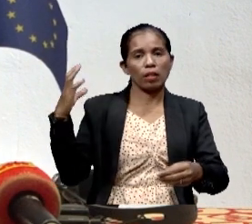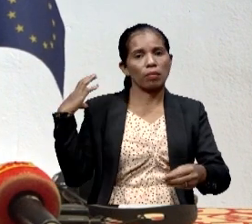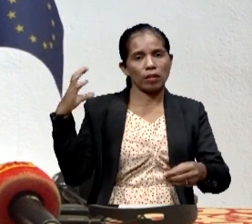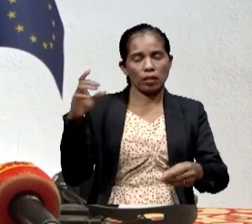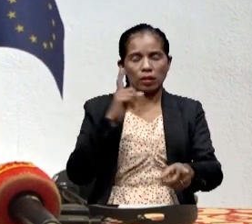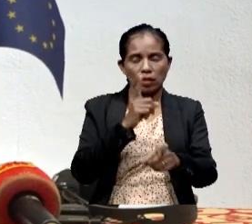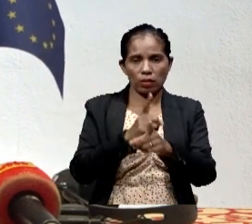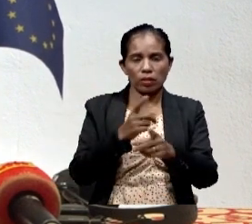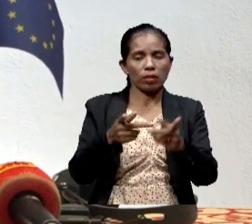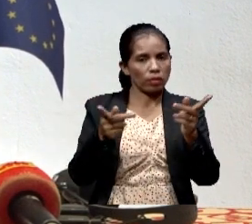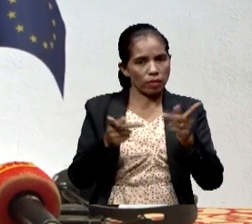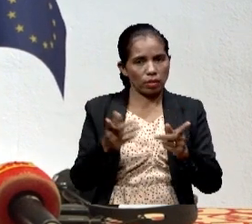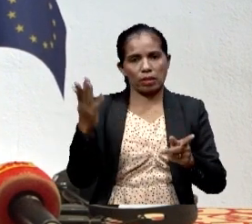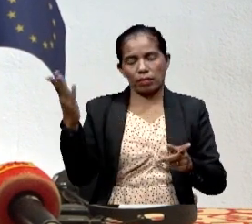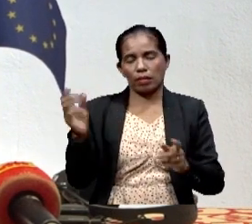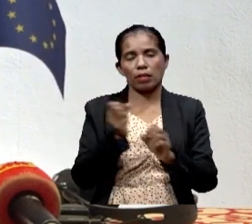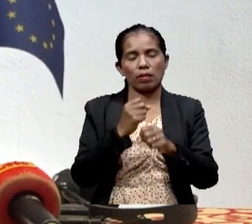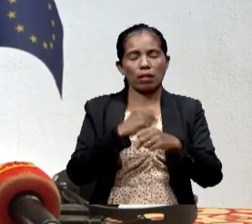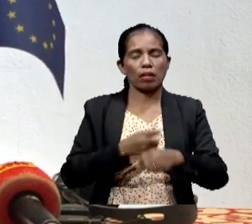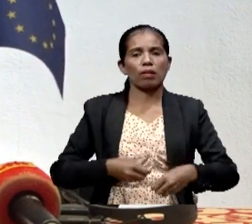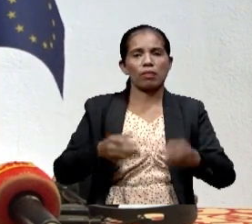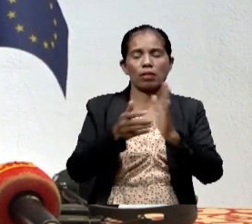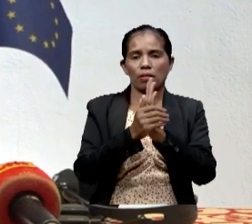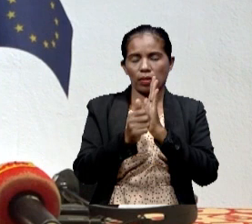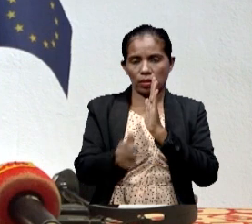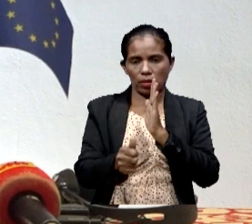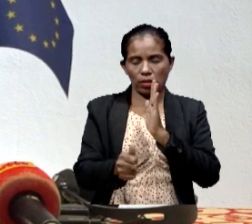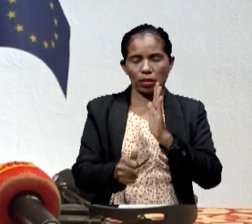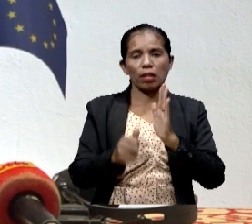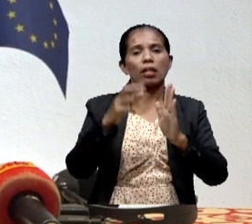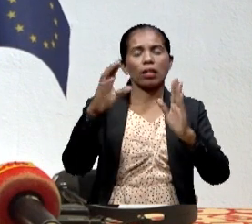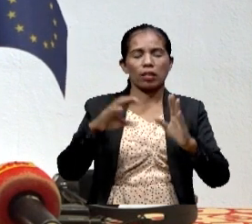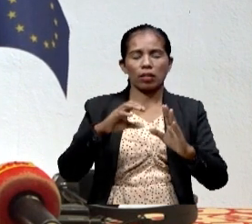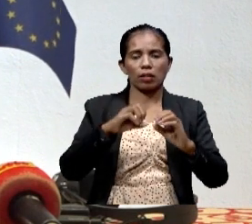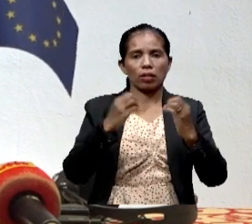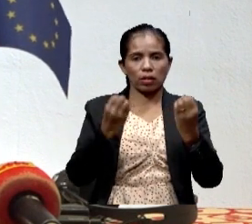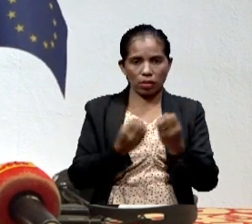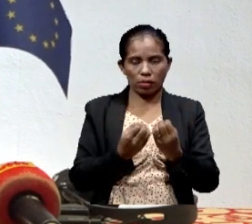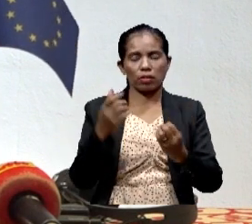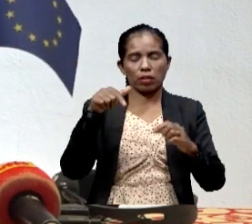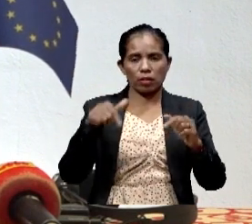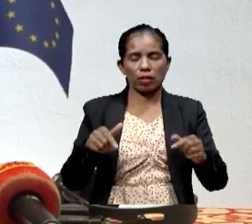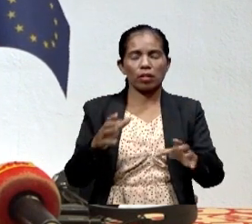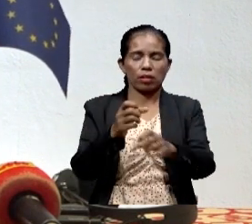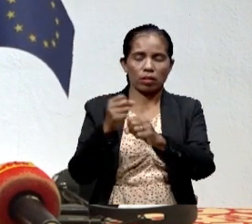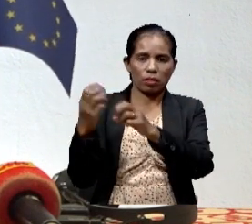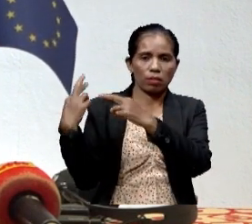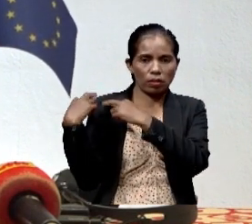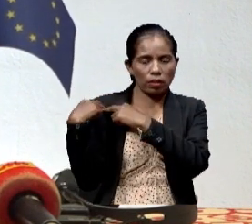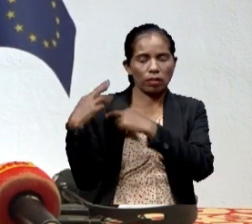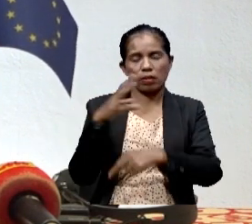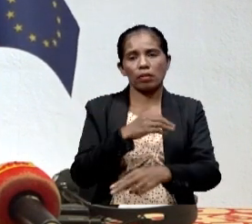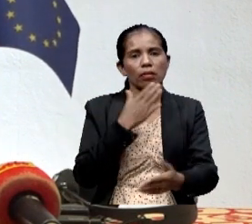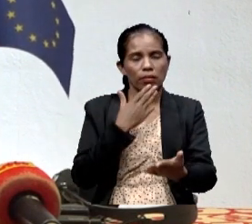ida e a área ne, no halo capacitação órgão ne, onde assume CNAR afirmativo no